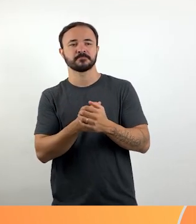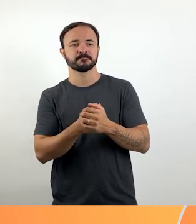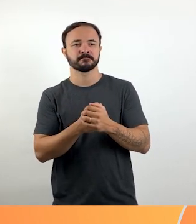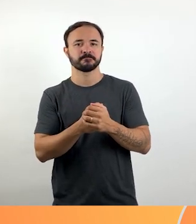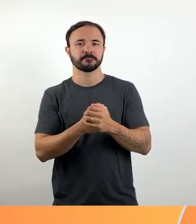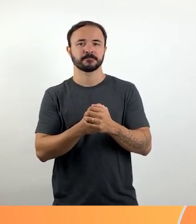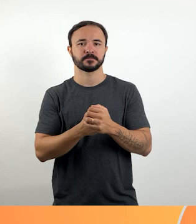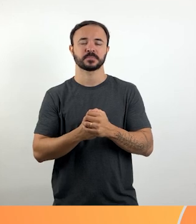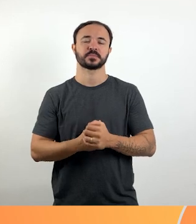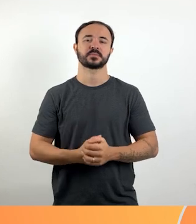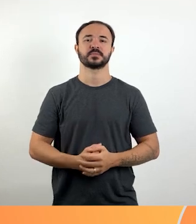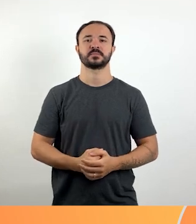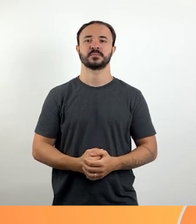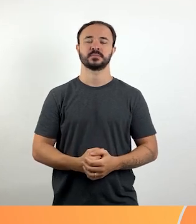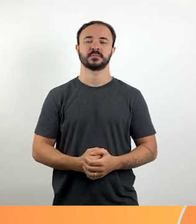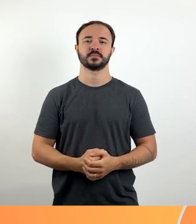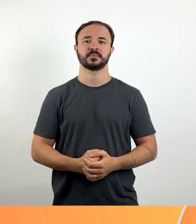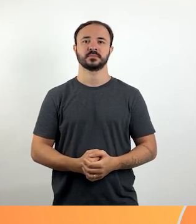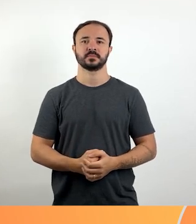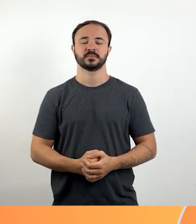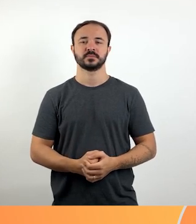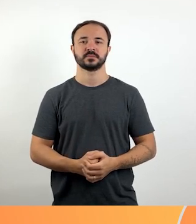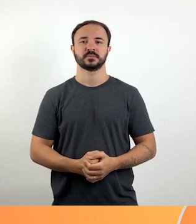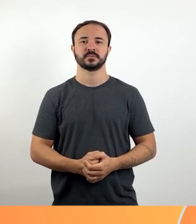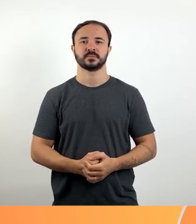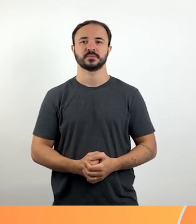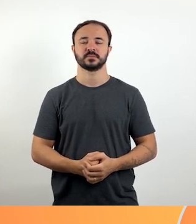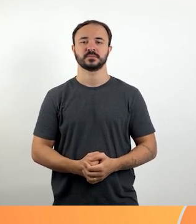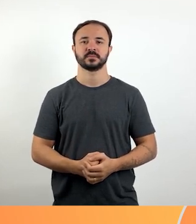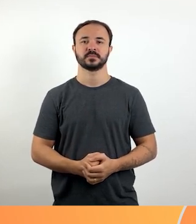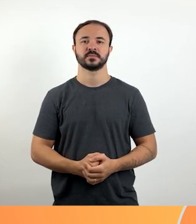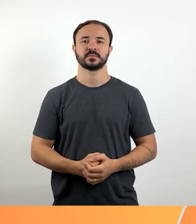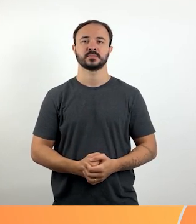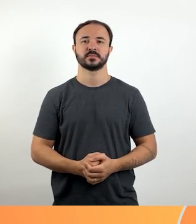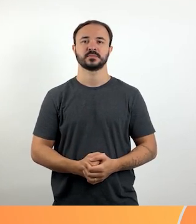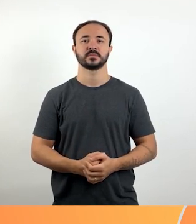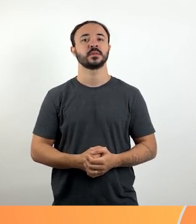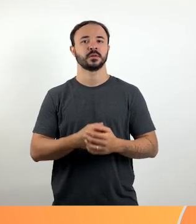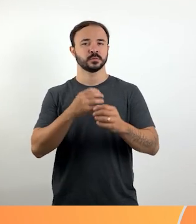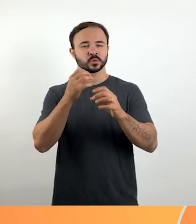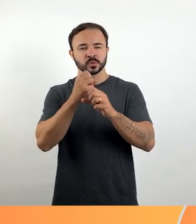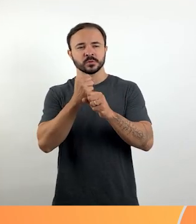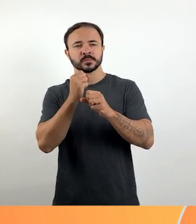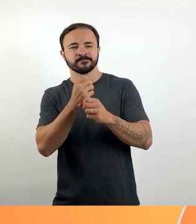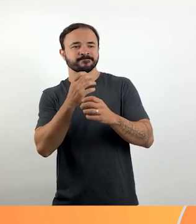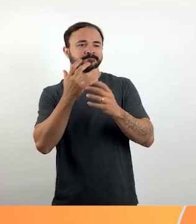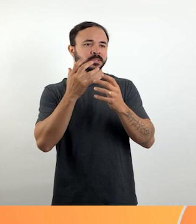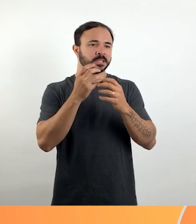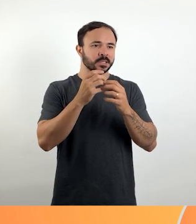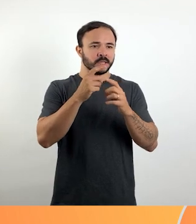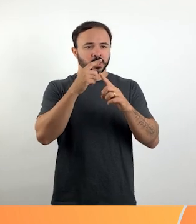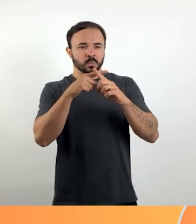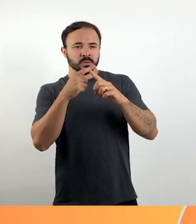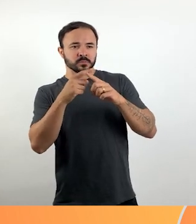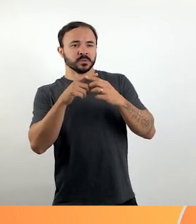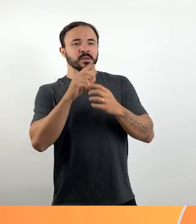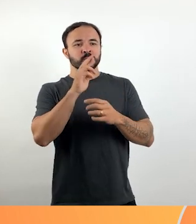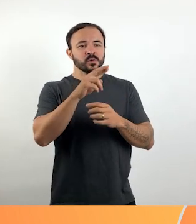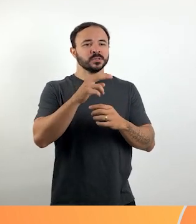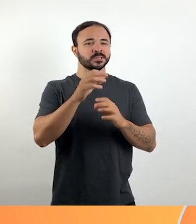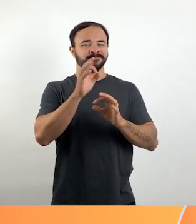4, 6, 6, 9, soma. Aqui vai dar 12, vai